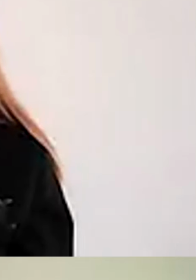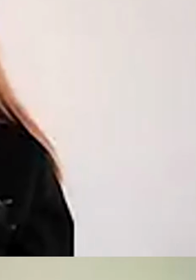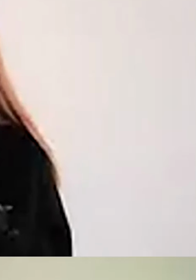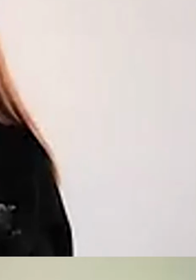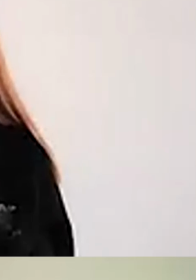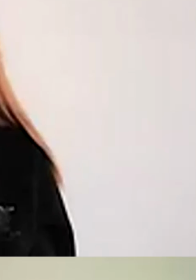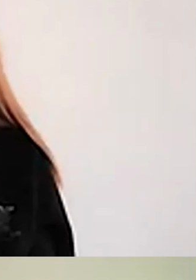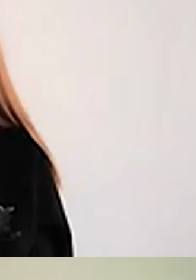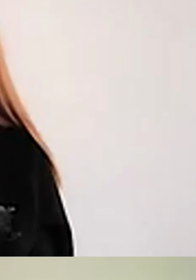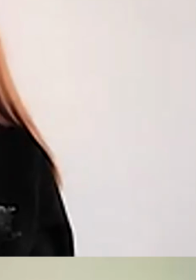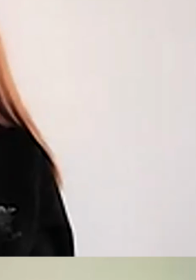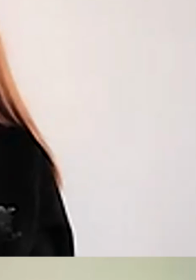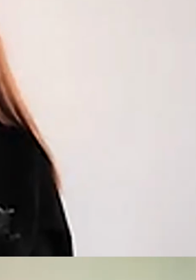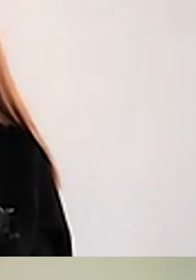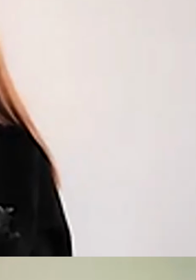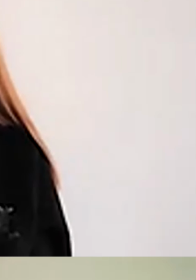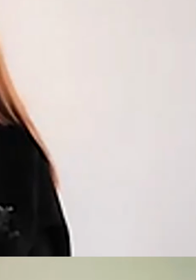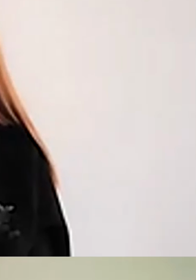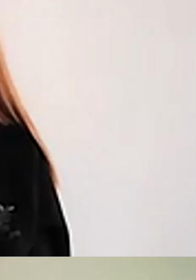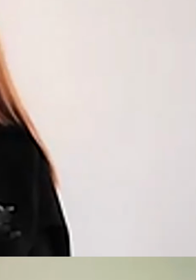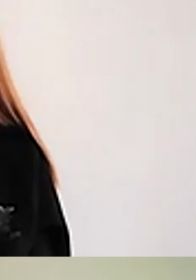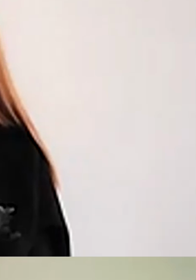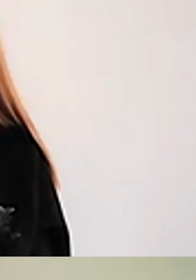Ora, deixe-me ver. Então.